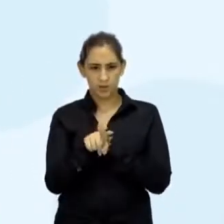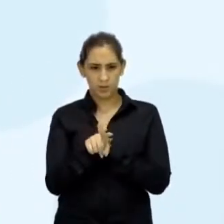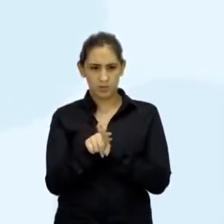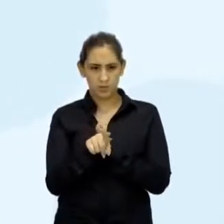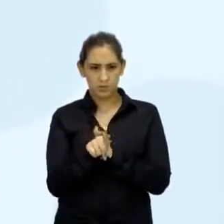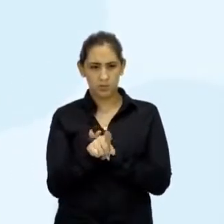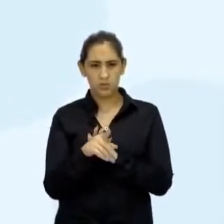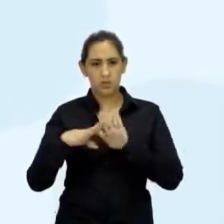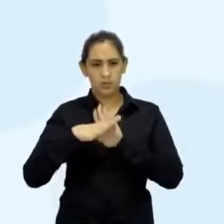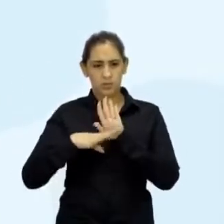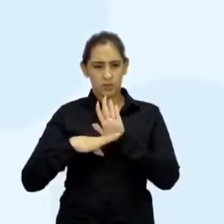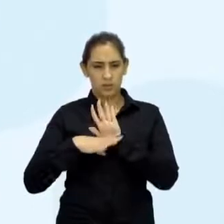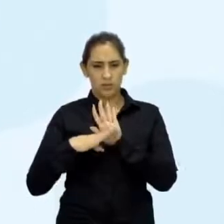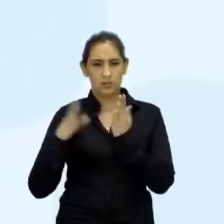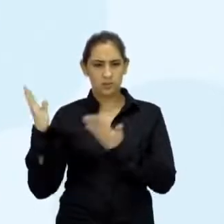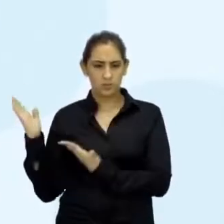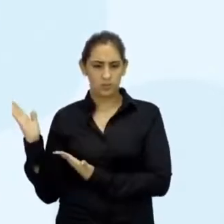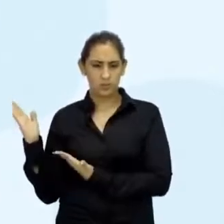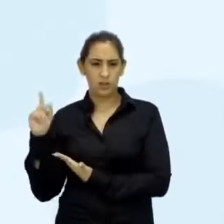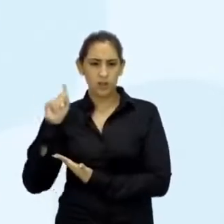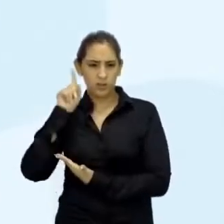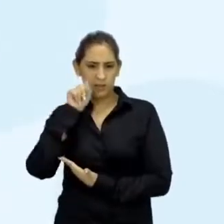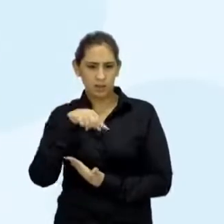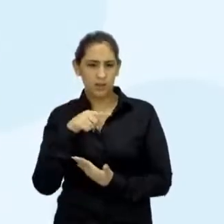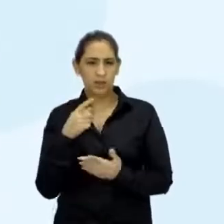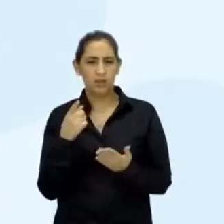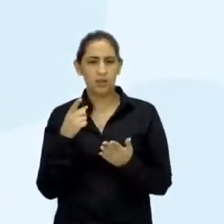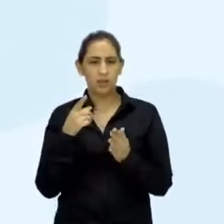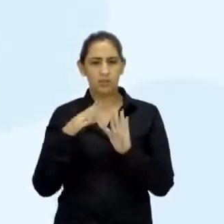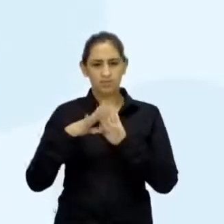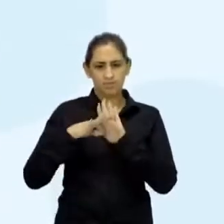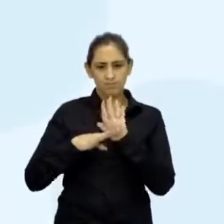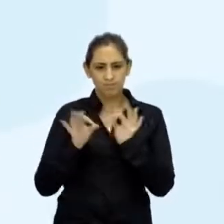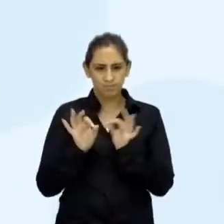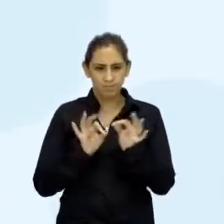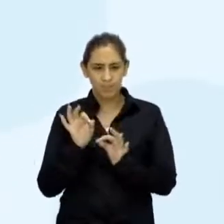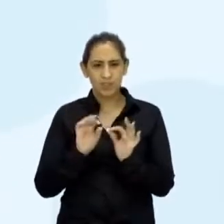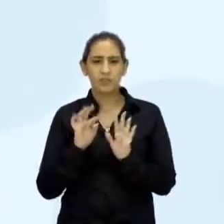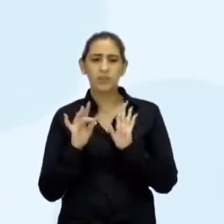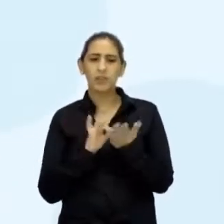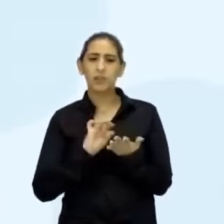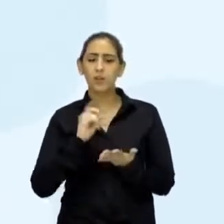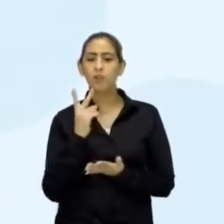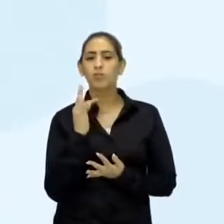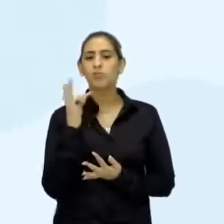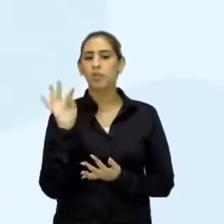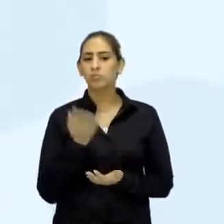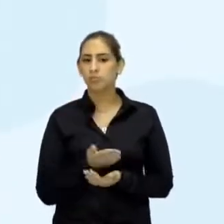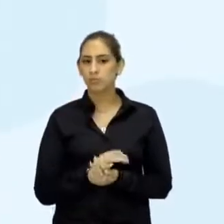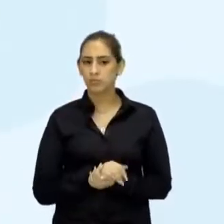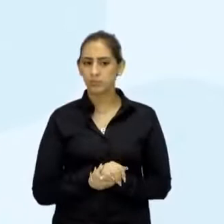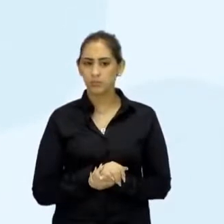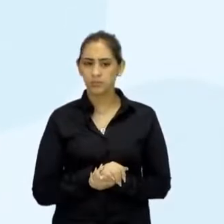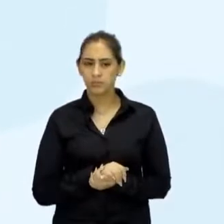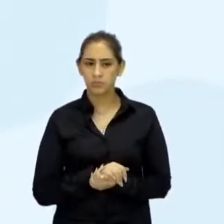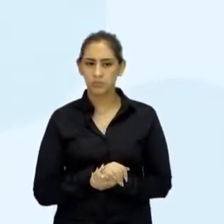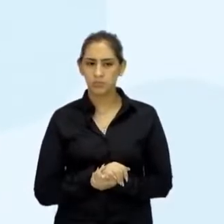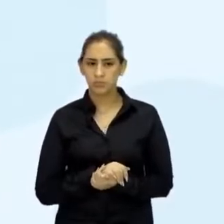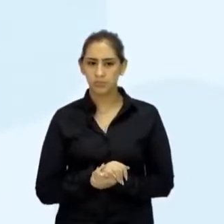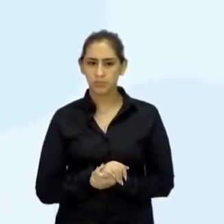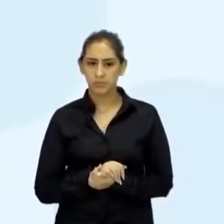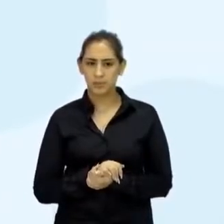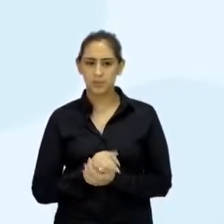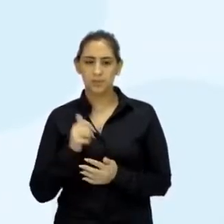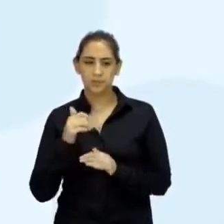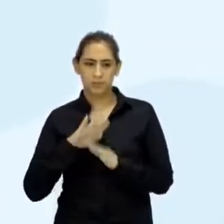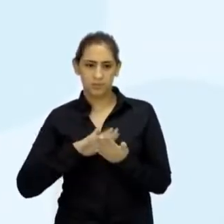Sim. O texto abaixo é um esquema, verdadeiro ou falso? Verdadeiro ou falso? Voltamos, já usamos essa imagem em outra aula. Com certeza, agora